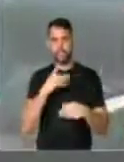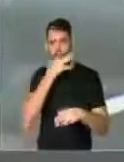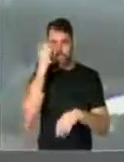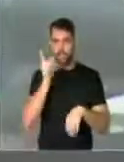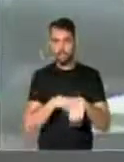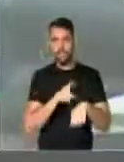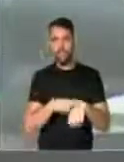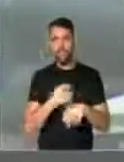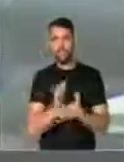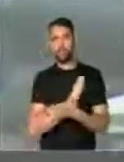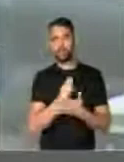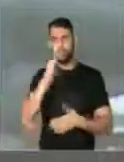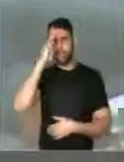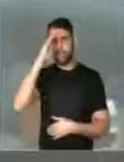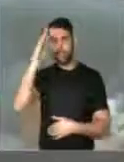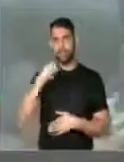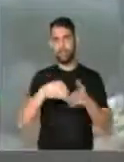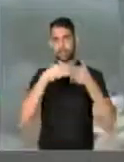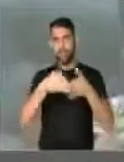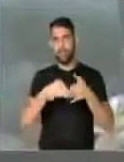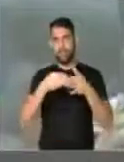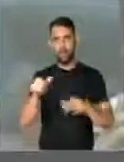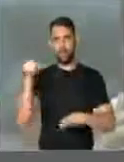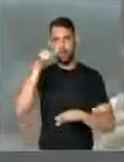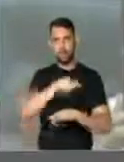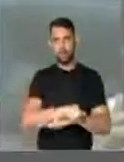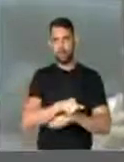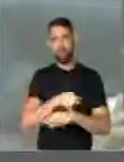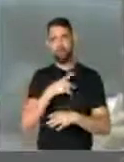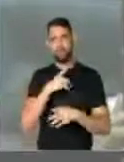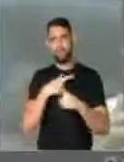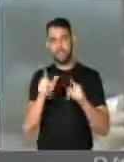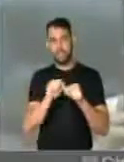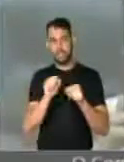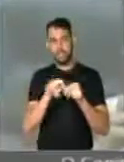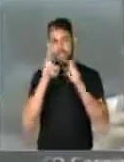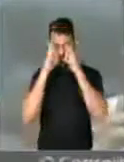de temporários das Forças Armadas.